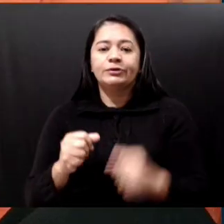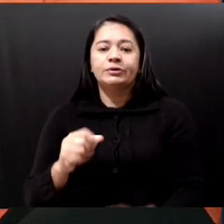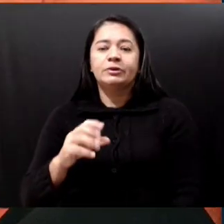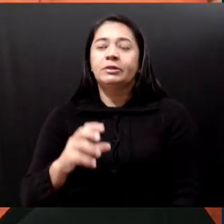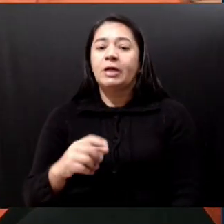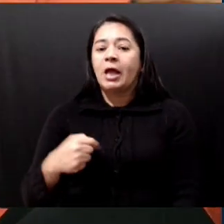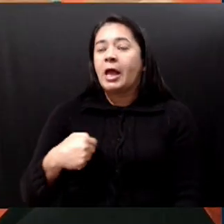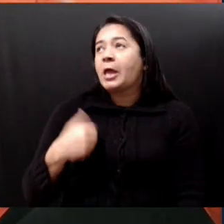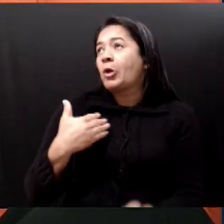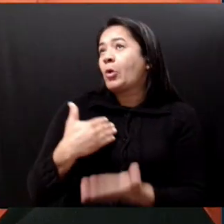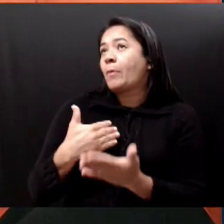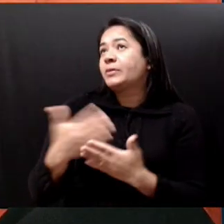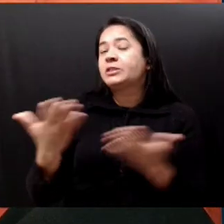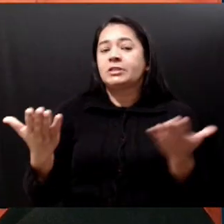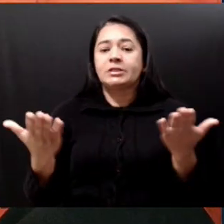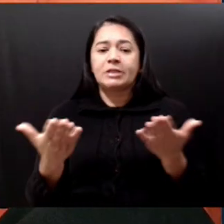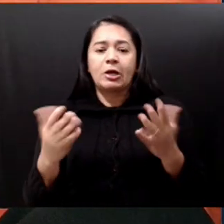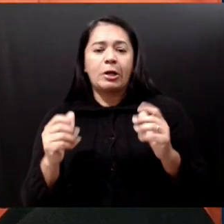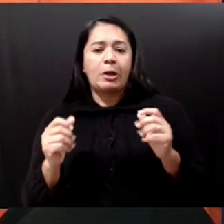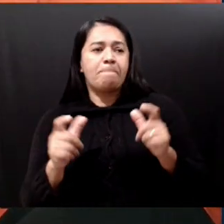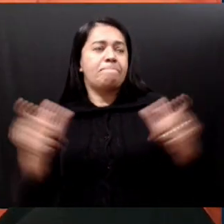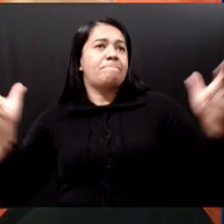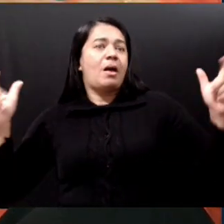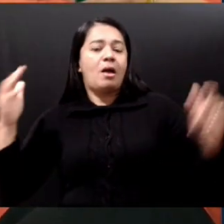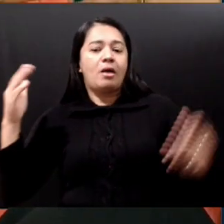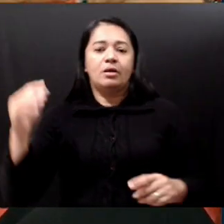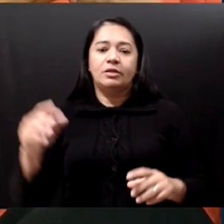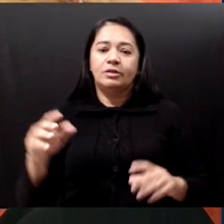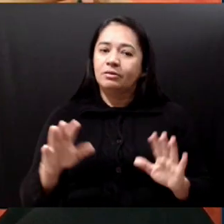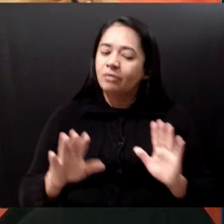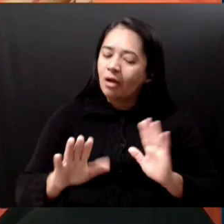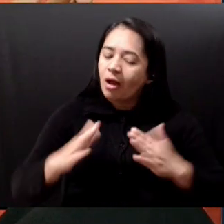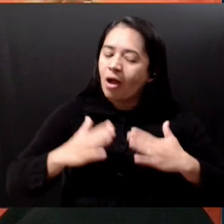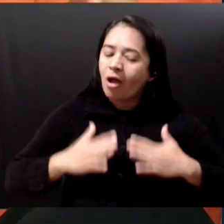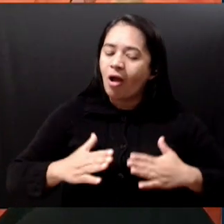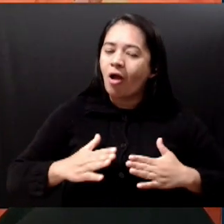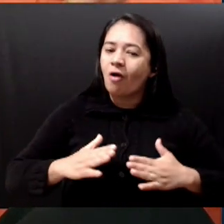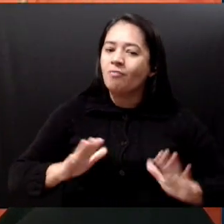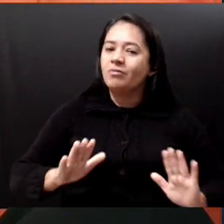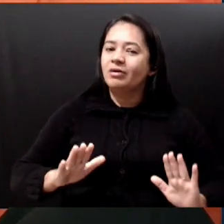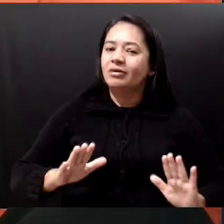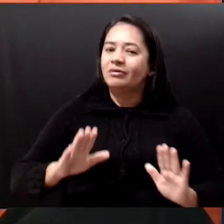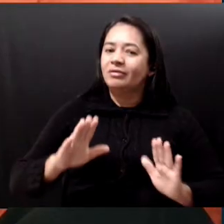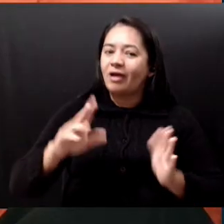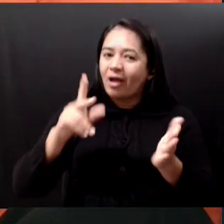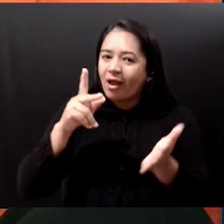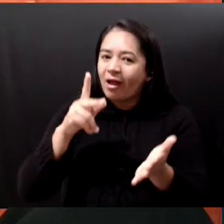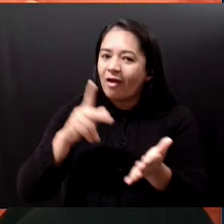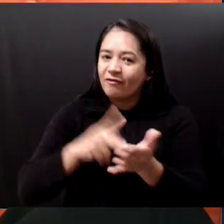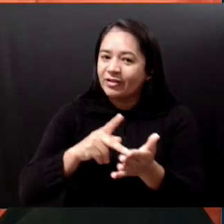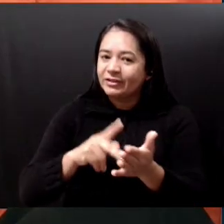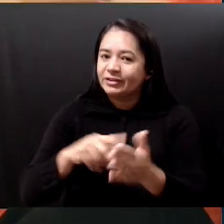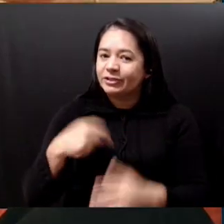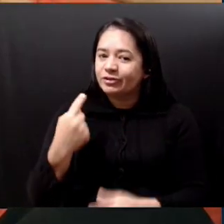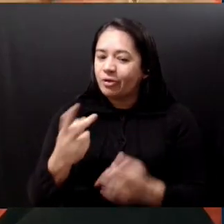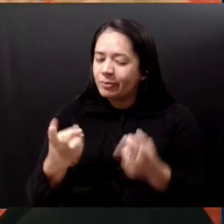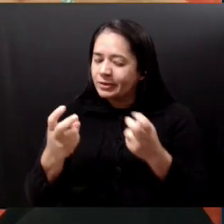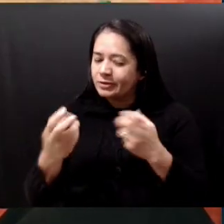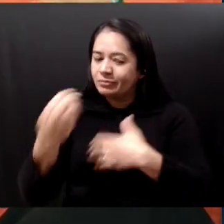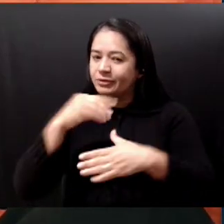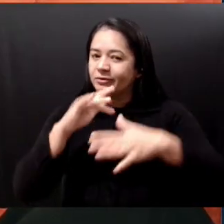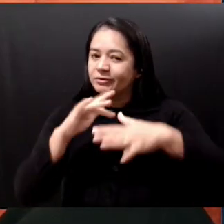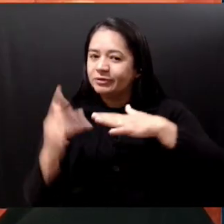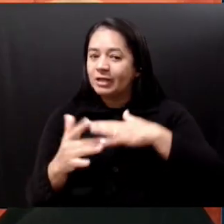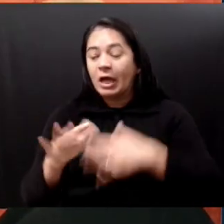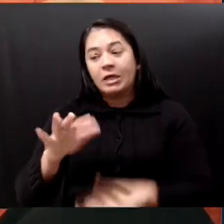tô explodindo e tal. Gente, a realidade que a gente vê, o que a gente vê na rede social, às vezes nem é a realidade, às vezes, né? A gente tem que tomar